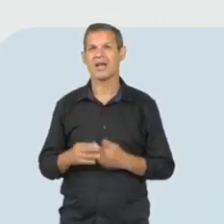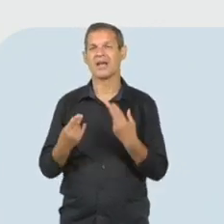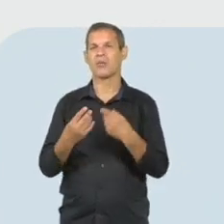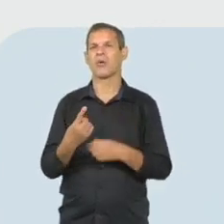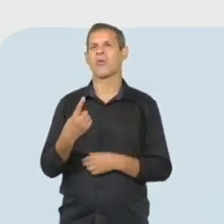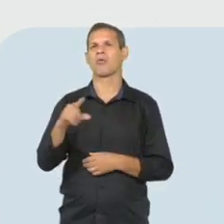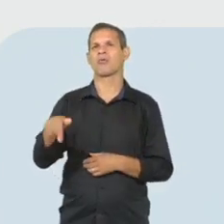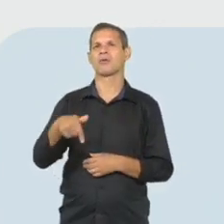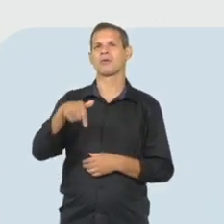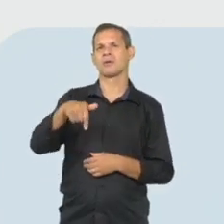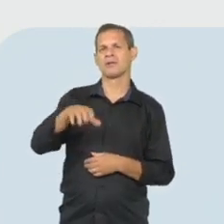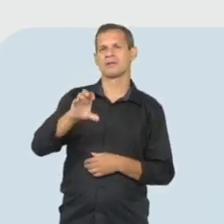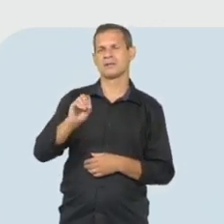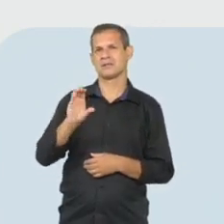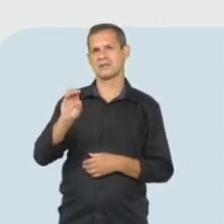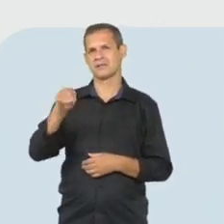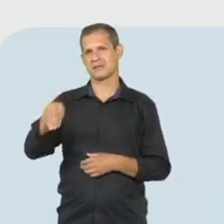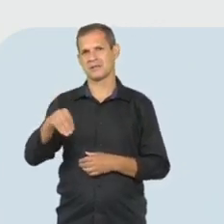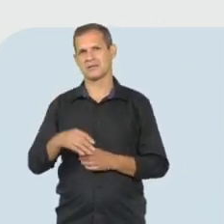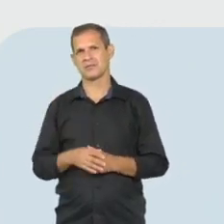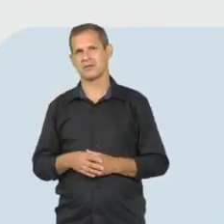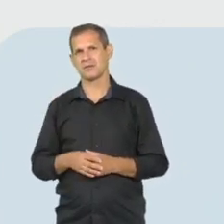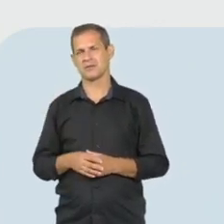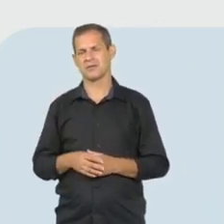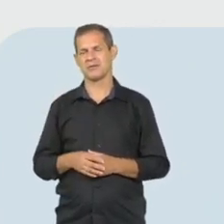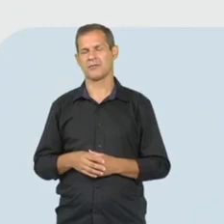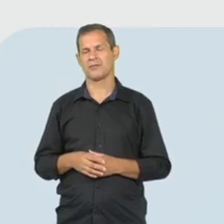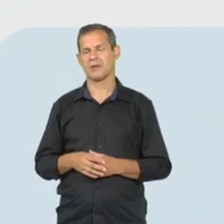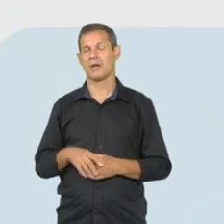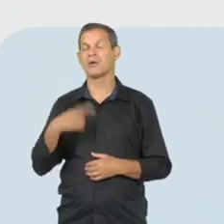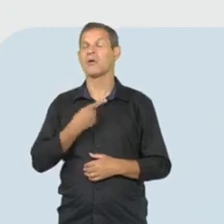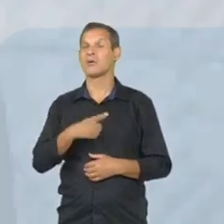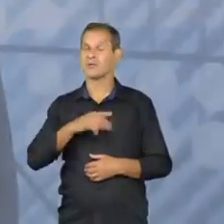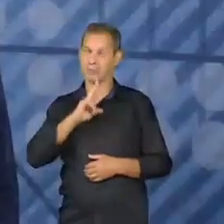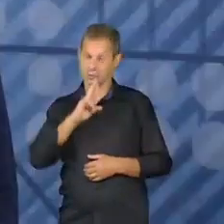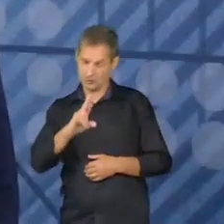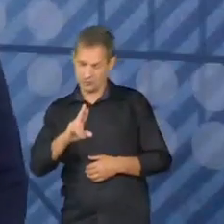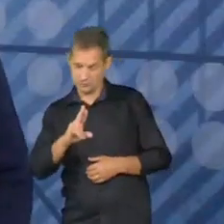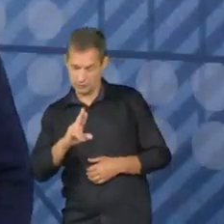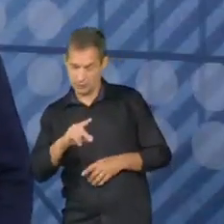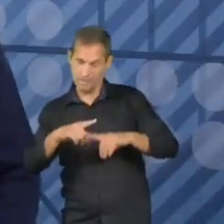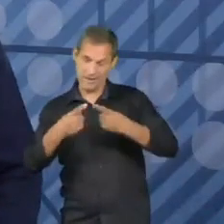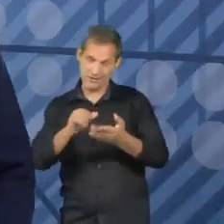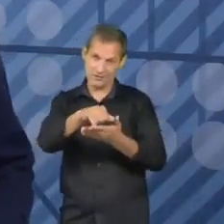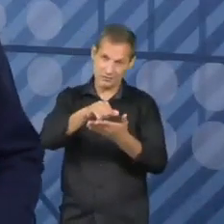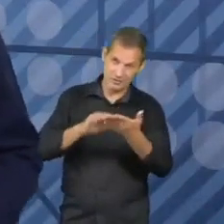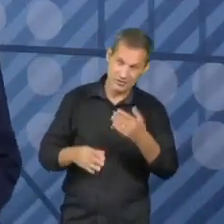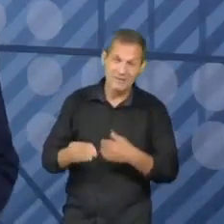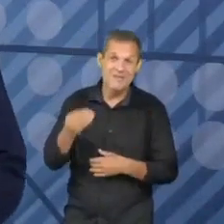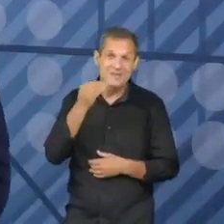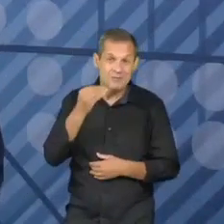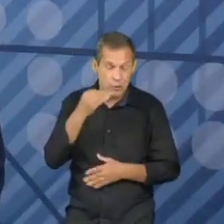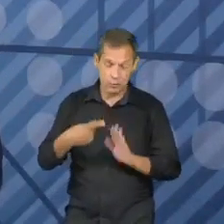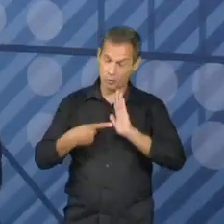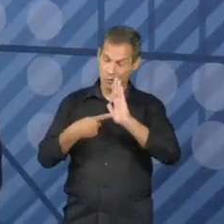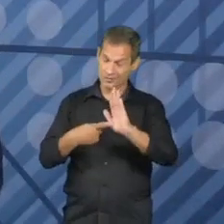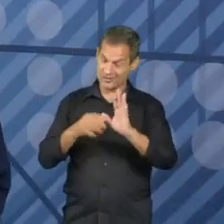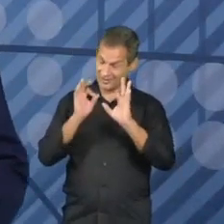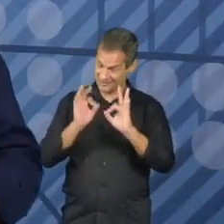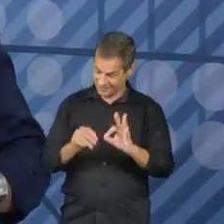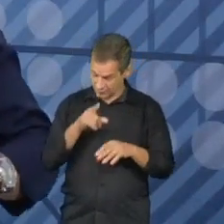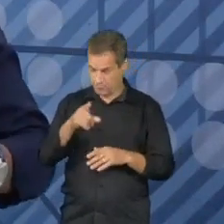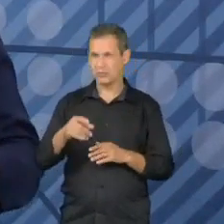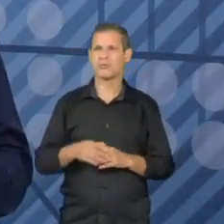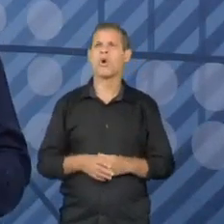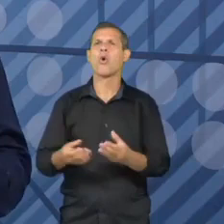igual a 170 centímetros, e a gente chega à resolução de mais um exercício tentando mostrar aqui passo a passo para